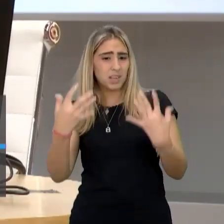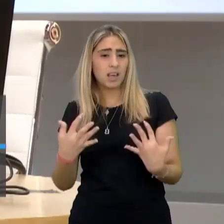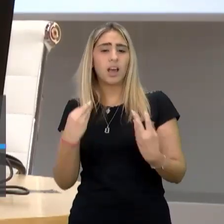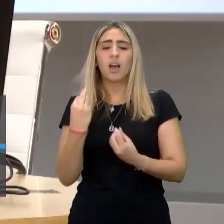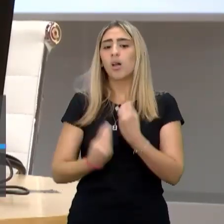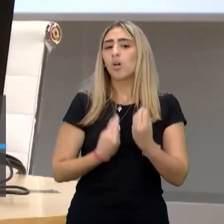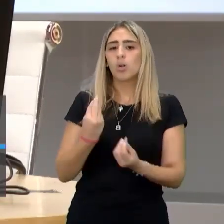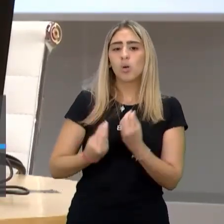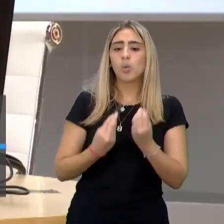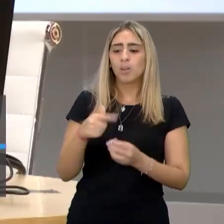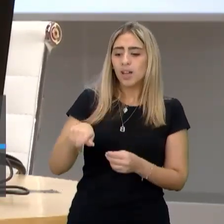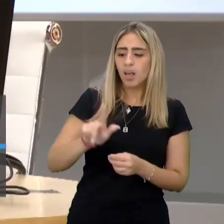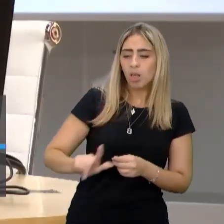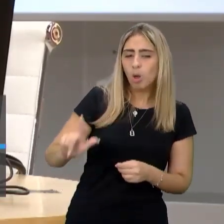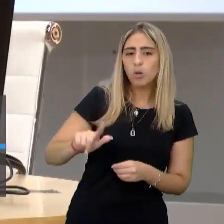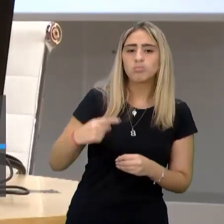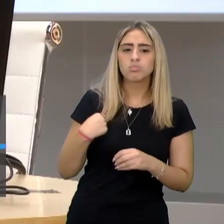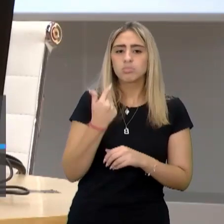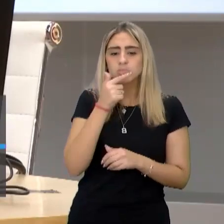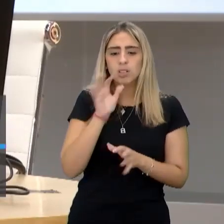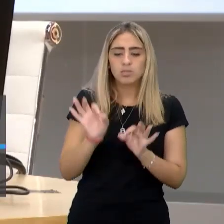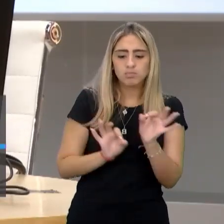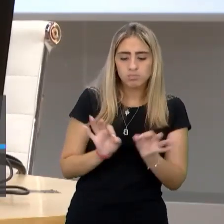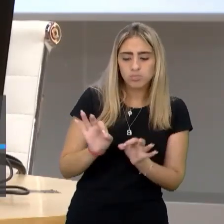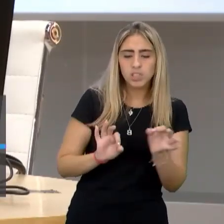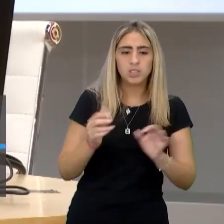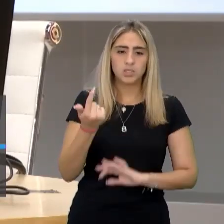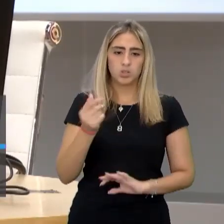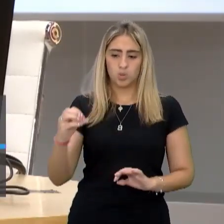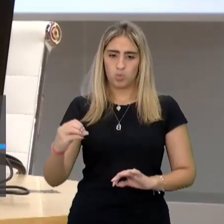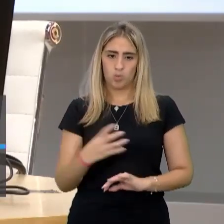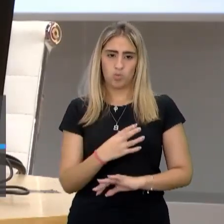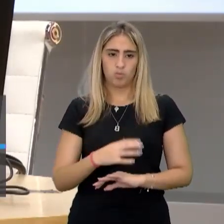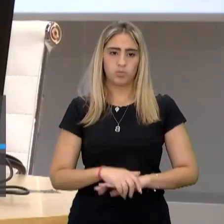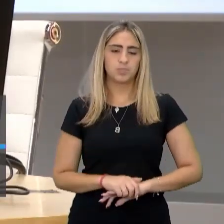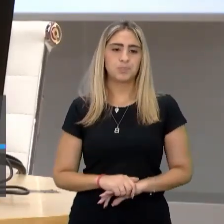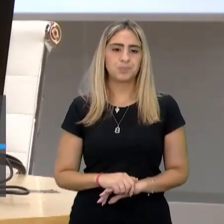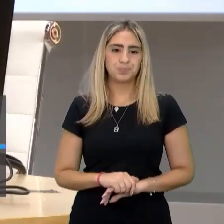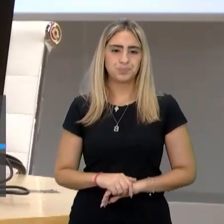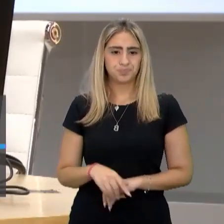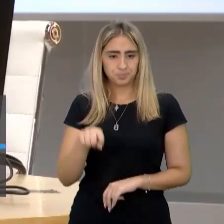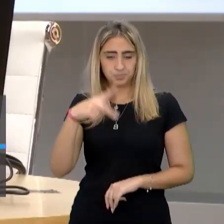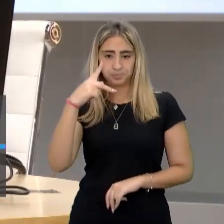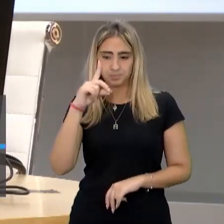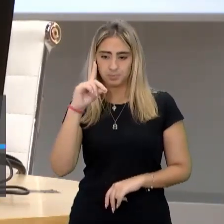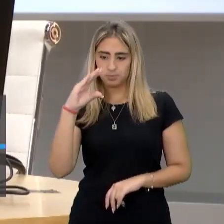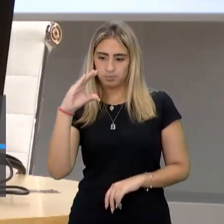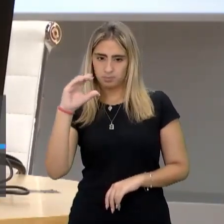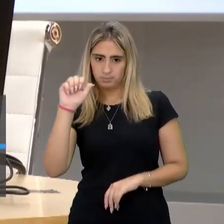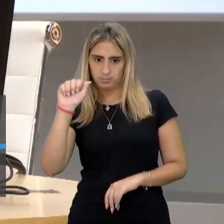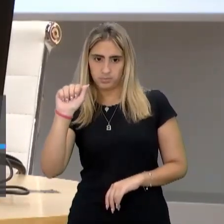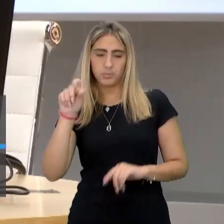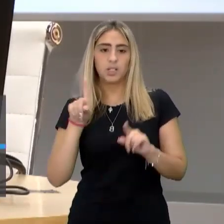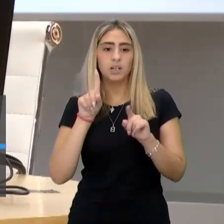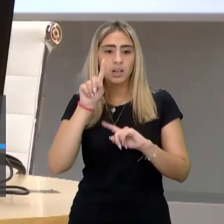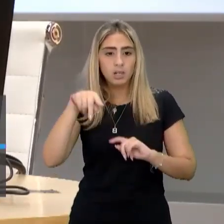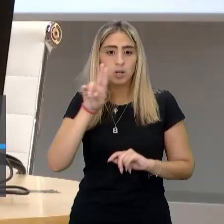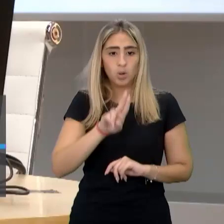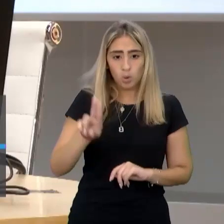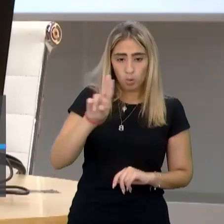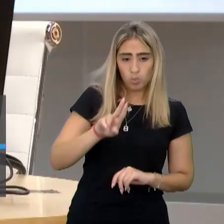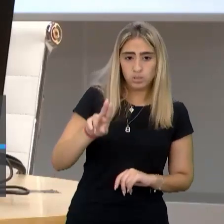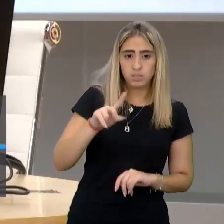lógica a gente consegue encontrar no alinhamento, que é o que a gente vai ver agora, tá? Mas esse PDCA, a gente usa essa metodologia